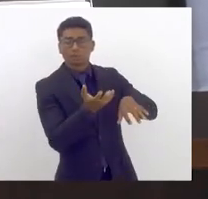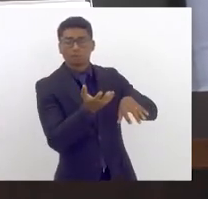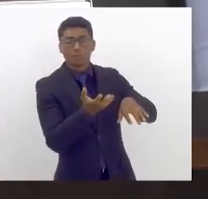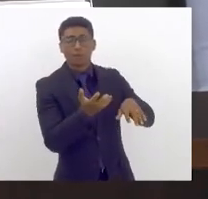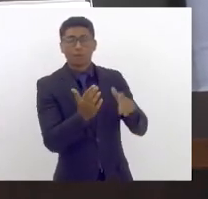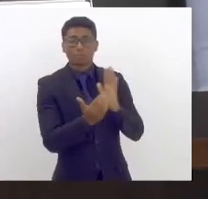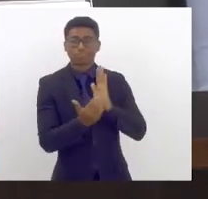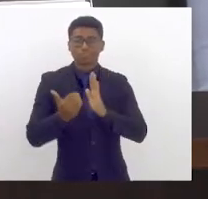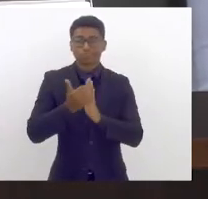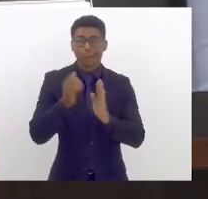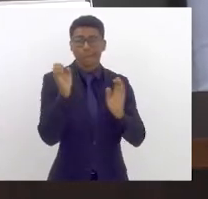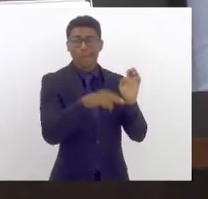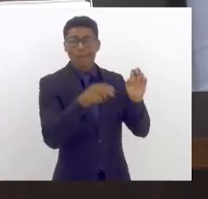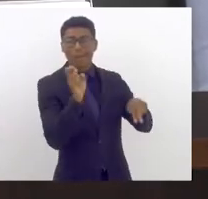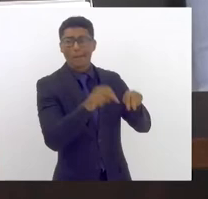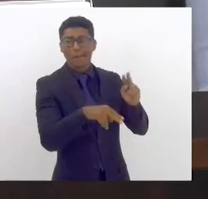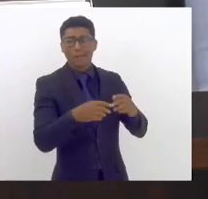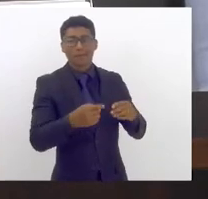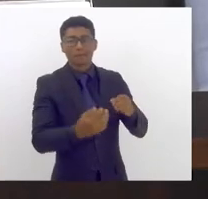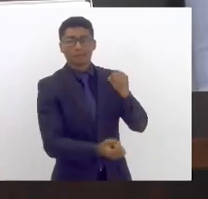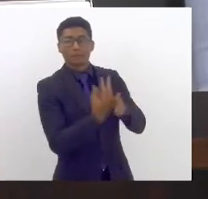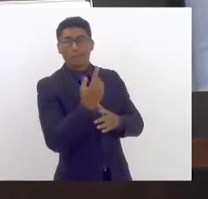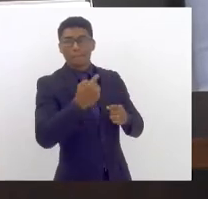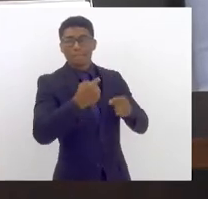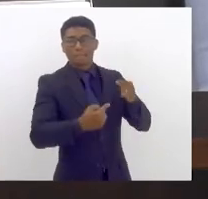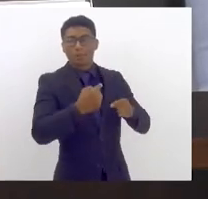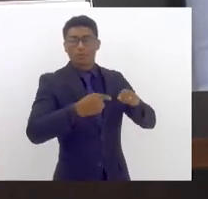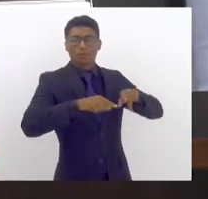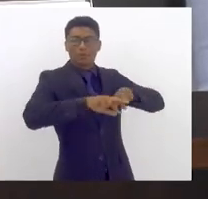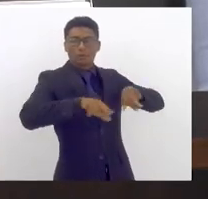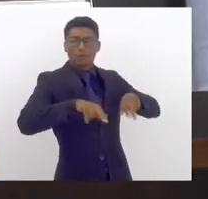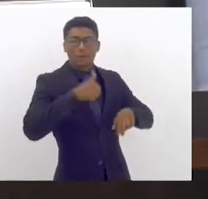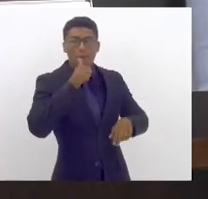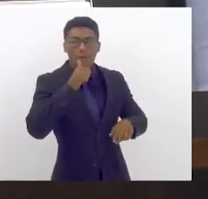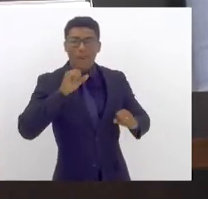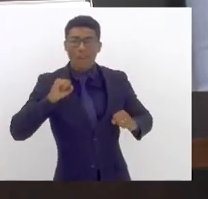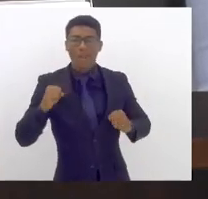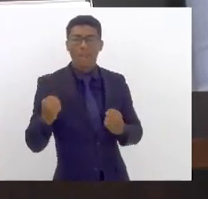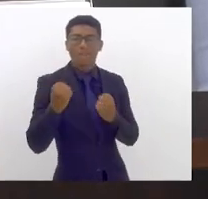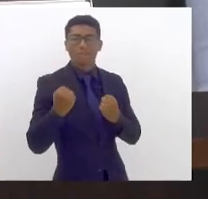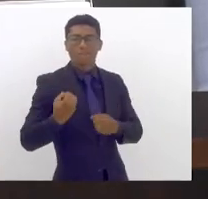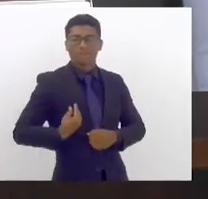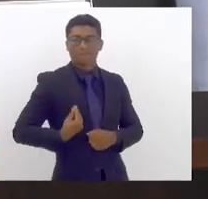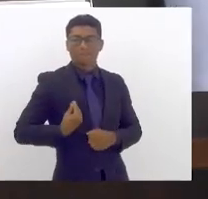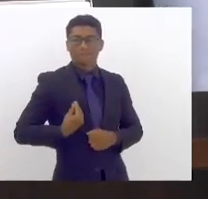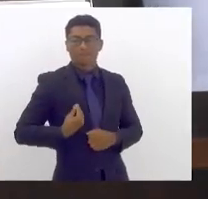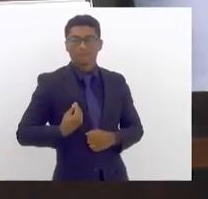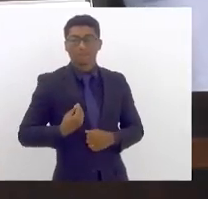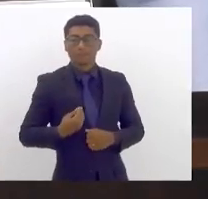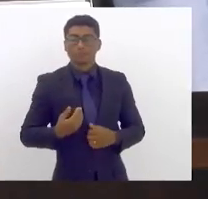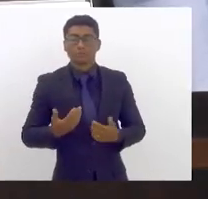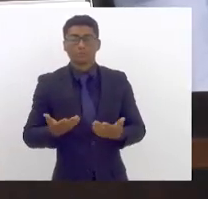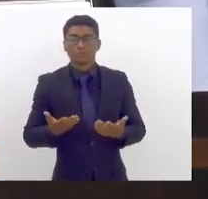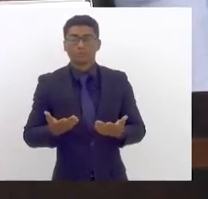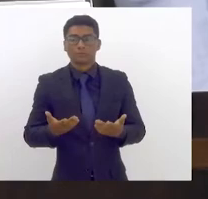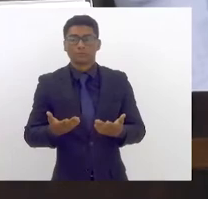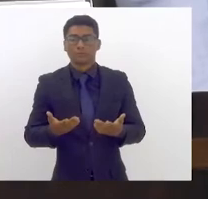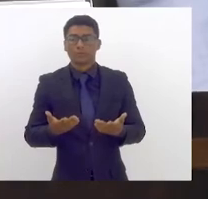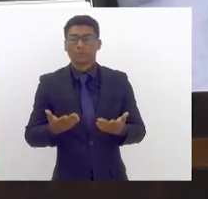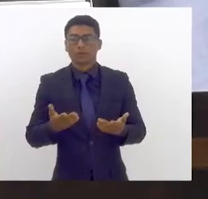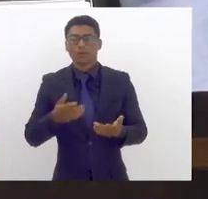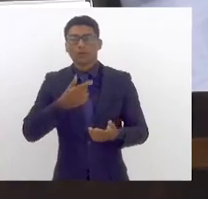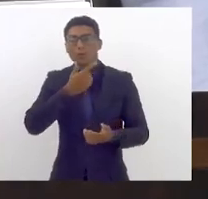produzindo políticas em defesa da vida das mulheres e não reproduzindo a lógica dos homens